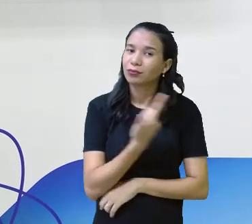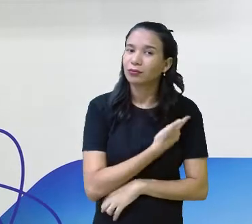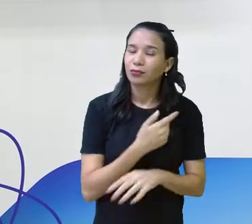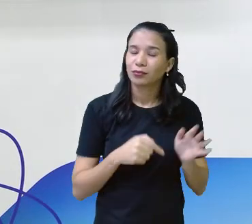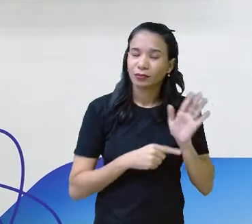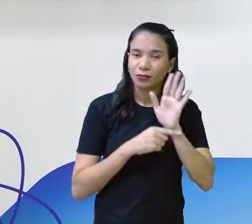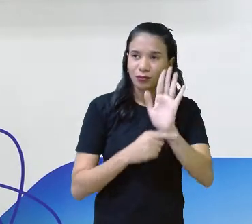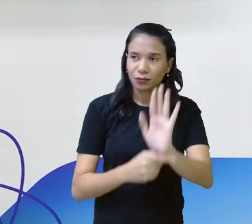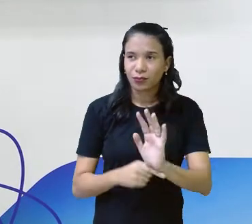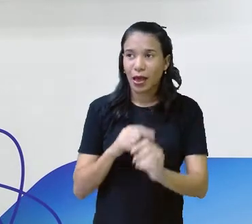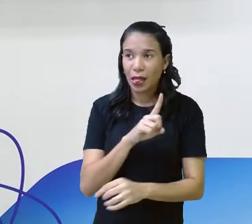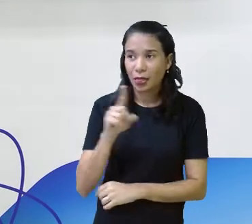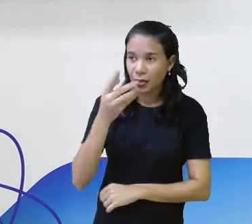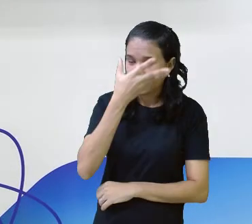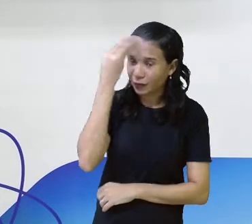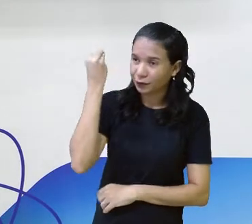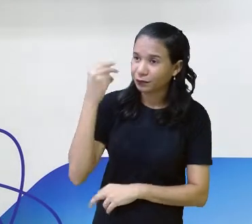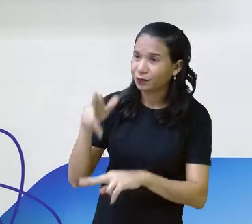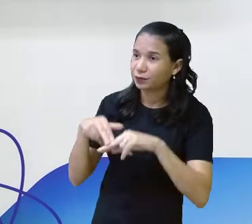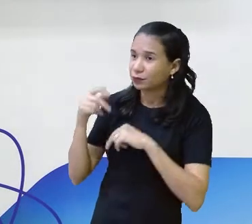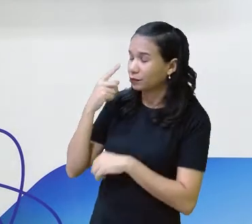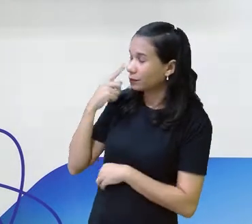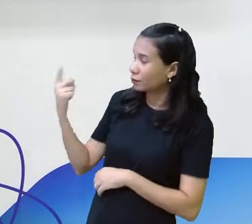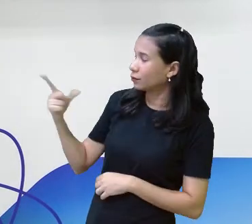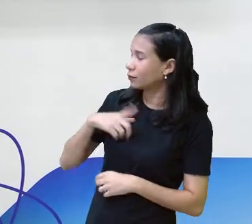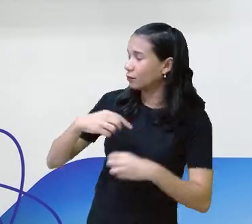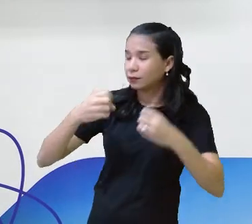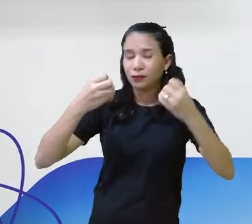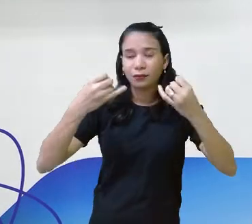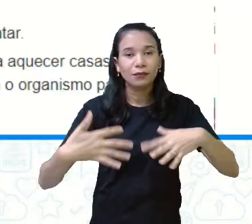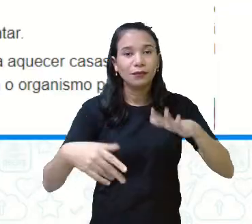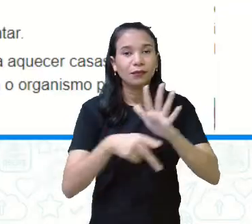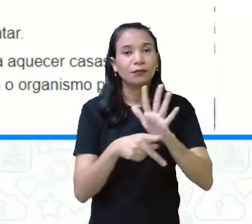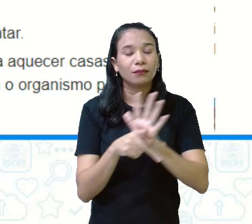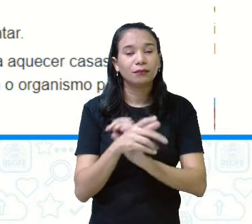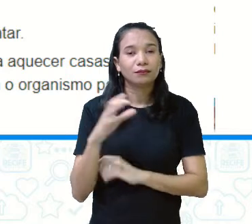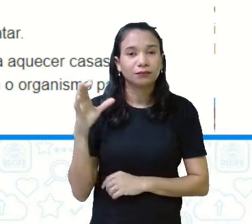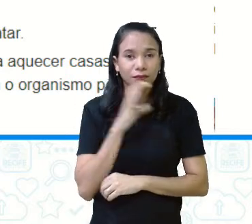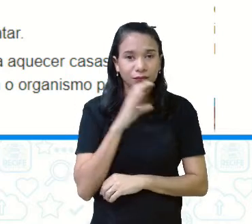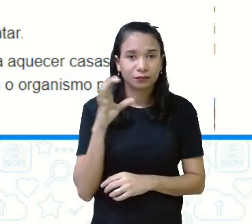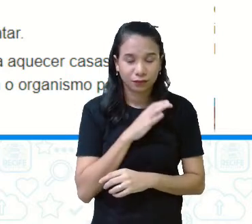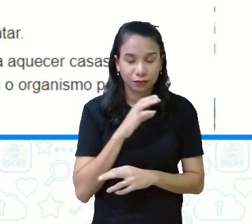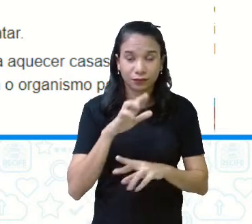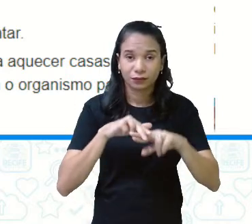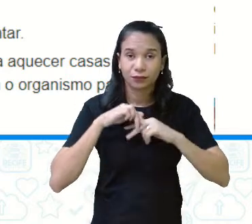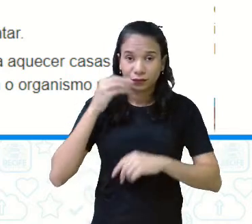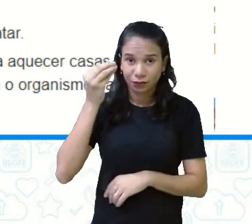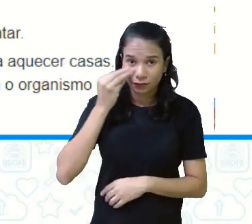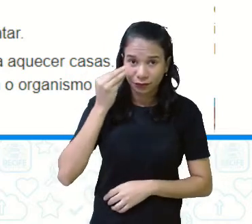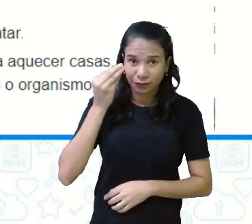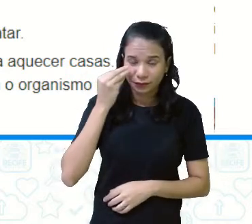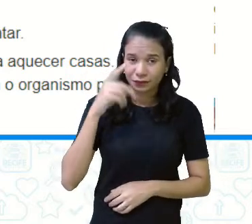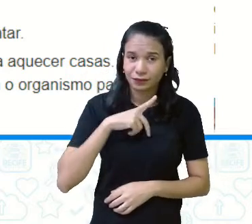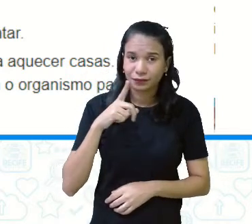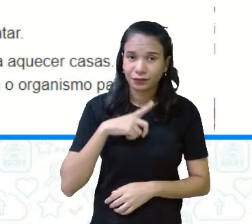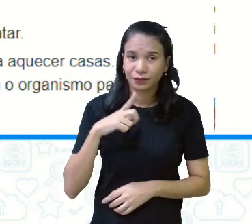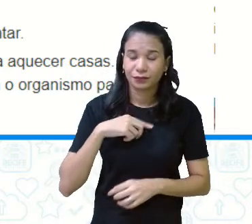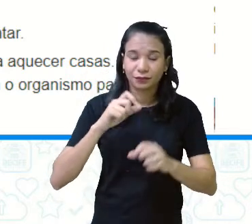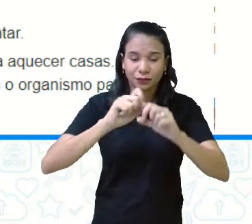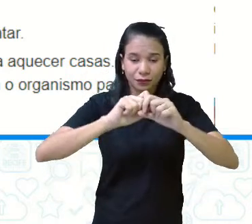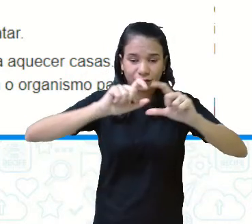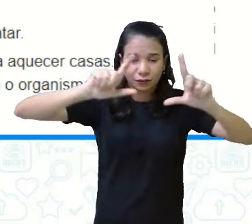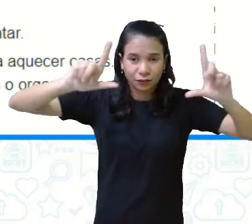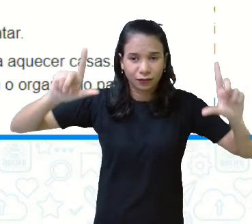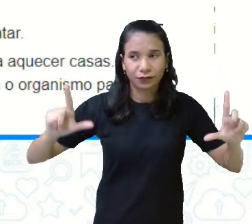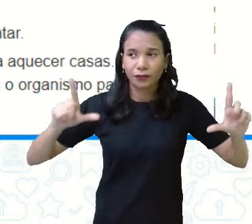ajudar. Voltando aqui, nós temos também a definição de aquecimento. Observe que nessa página aí,